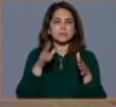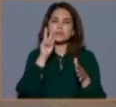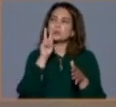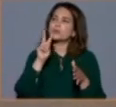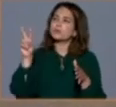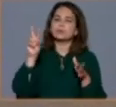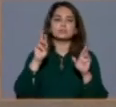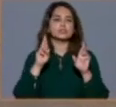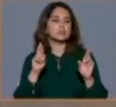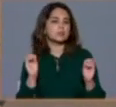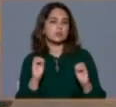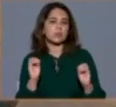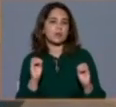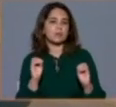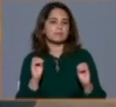esperança.